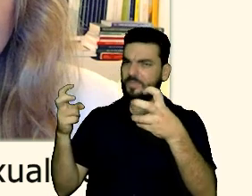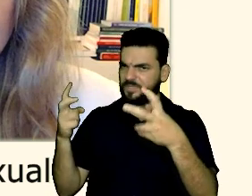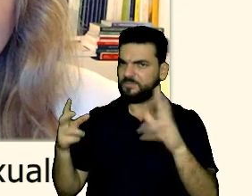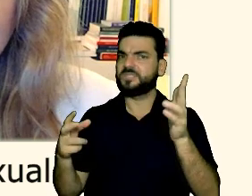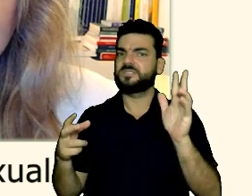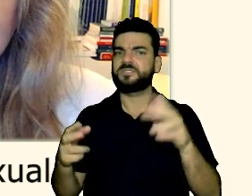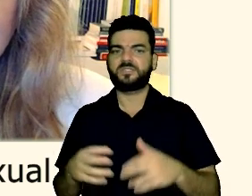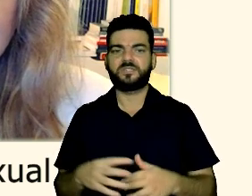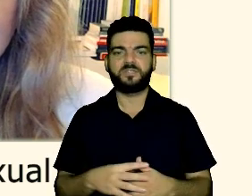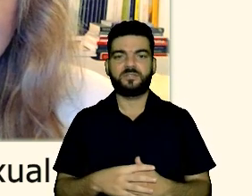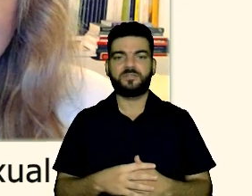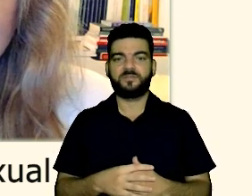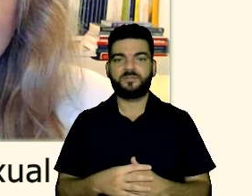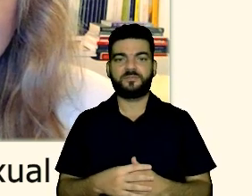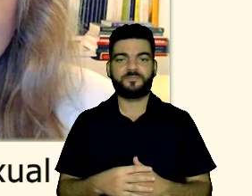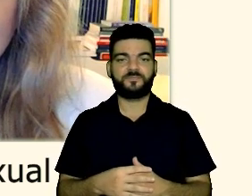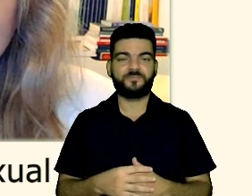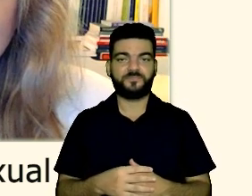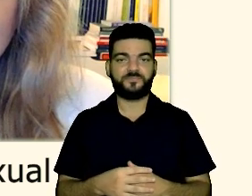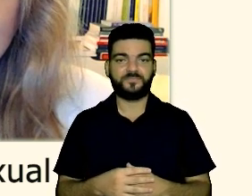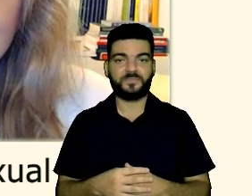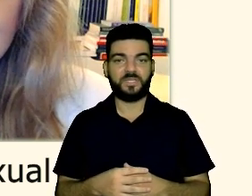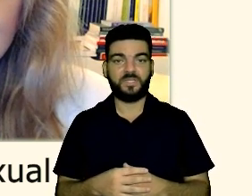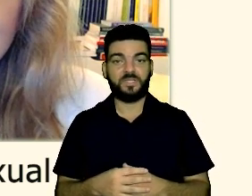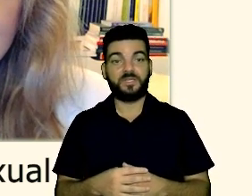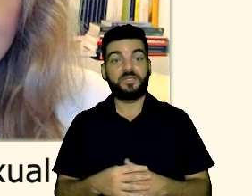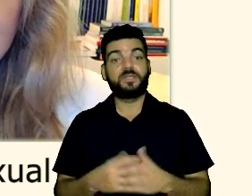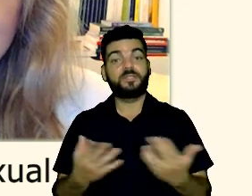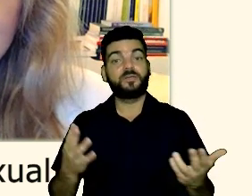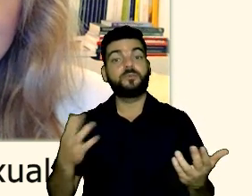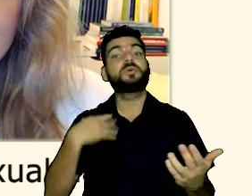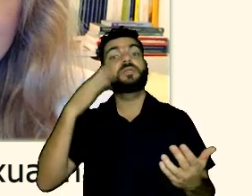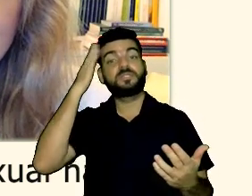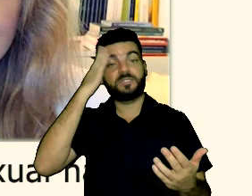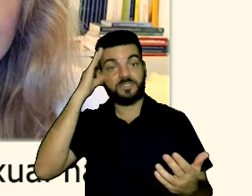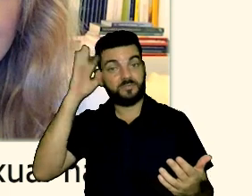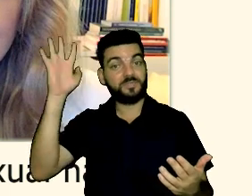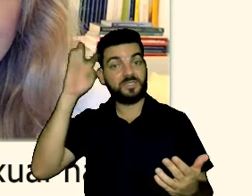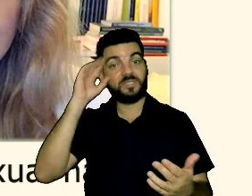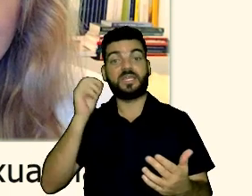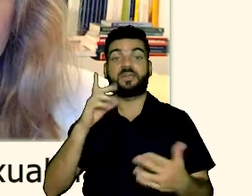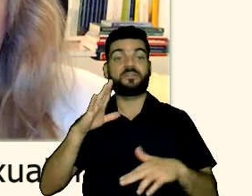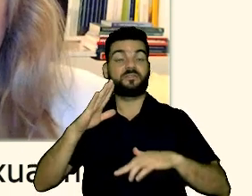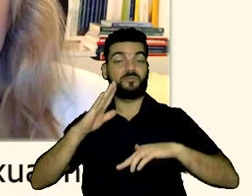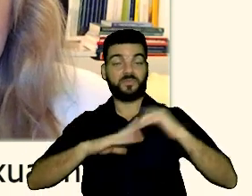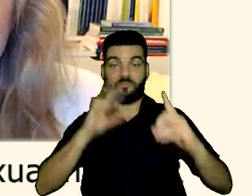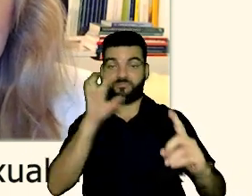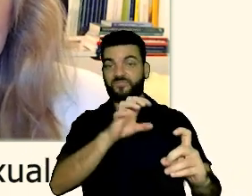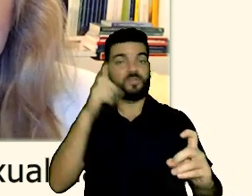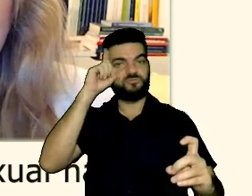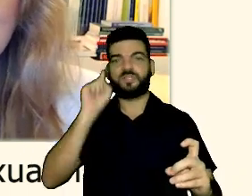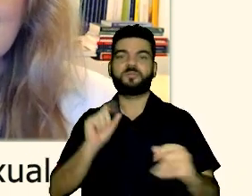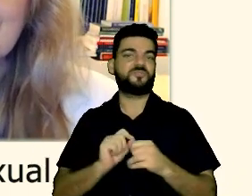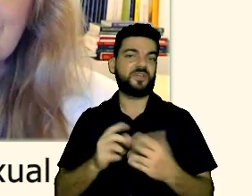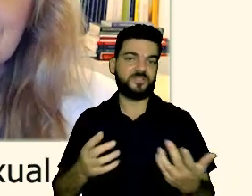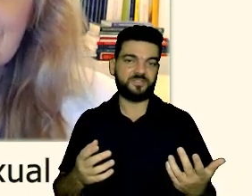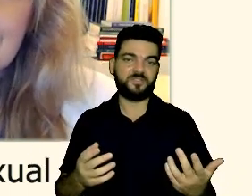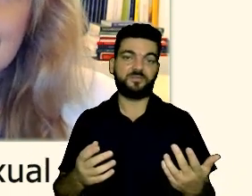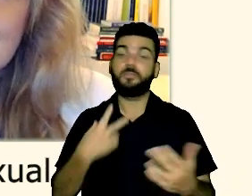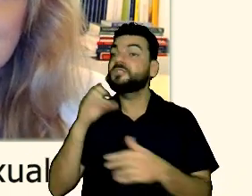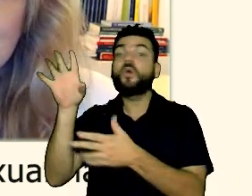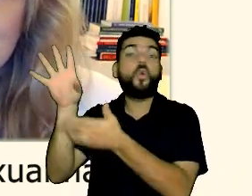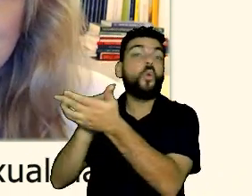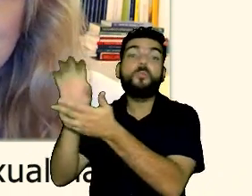aqui, ele é inconsciente. Existem muitas pessoas hoje, isso eu percebo nos relatos tanto dos cursos como das nossas reuniões da